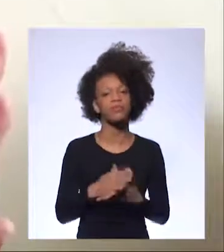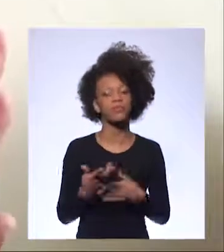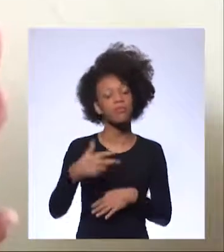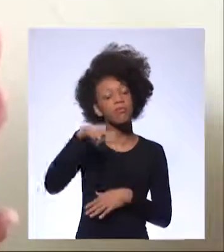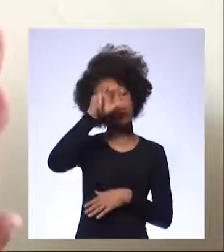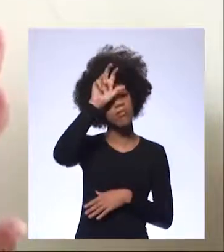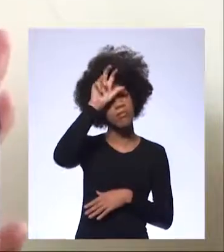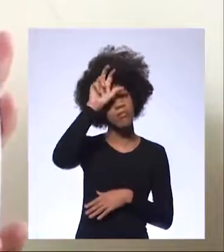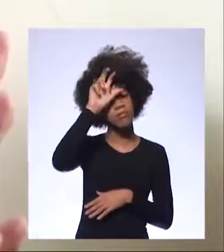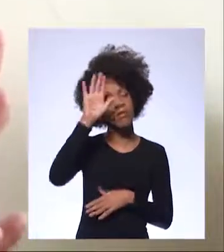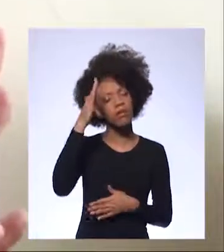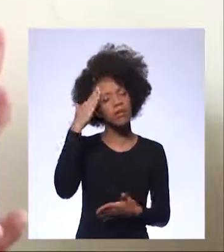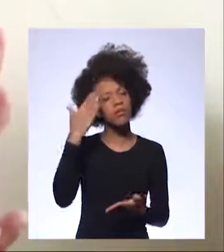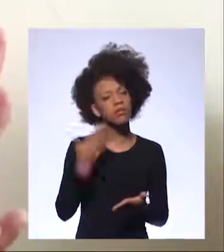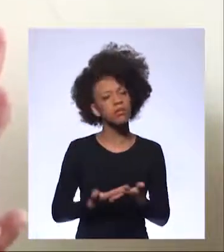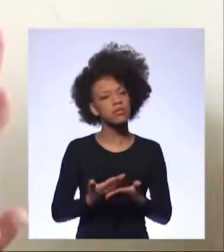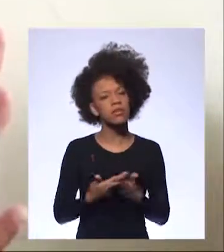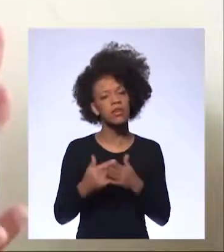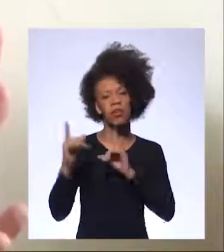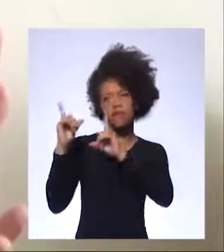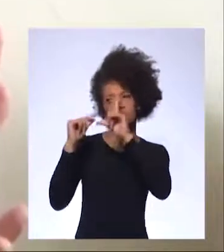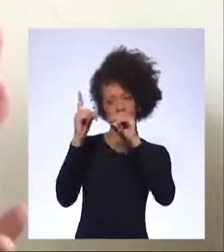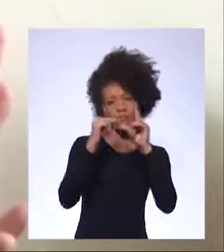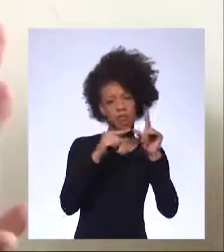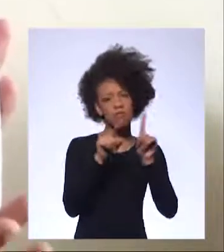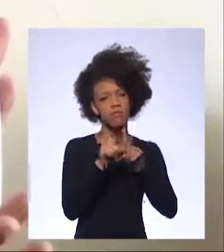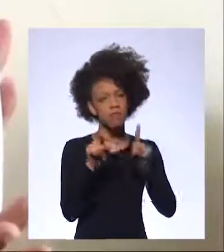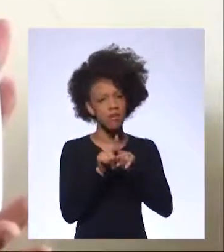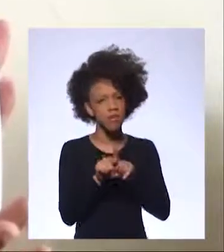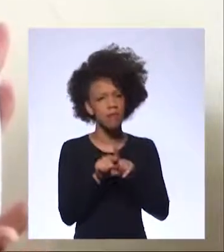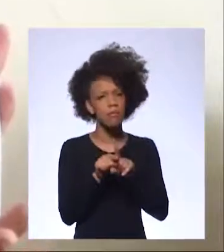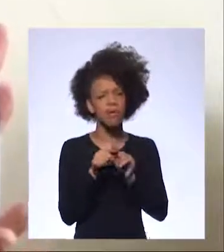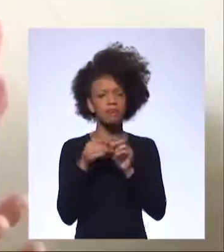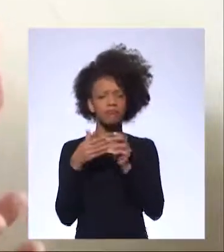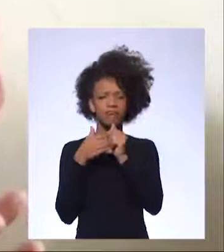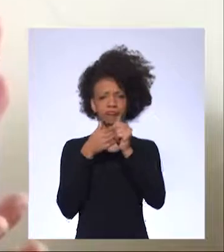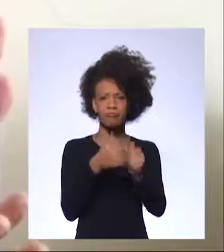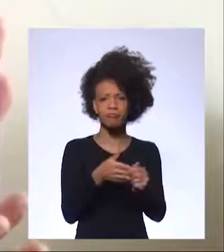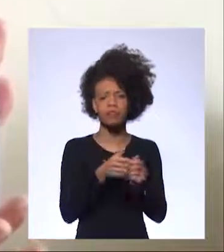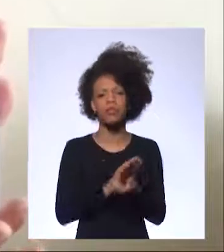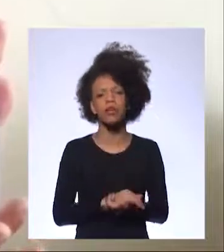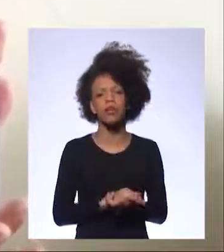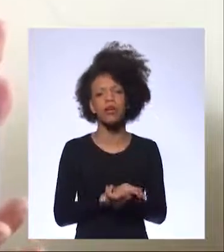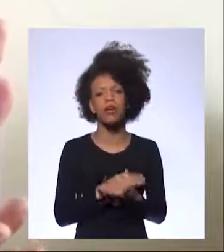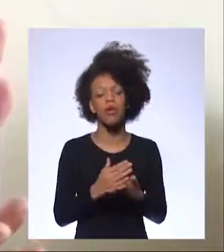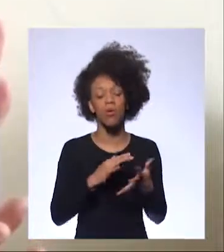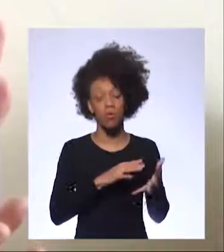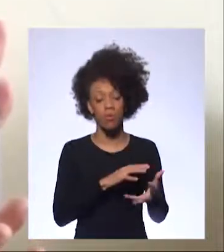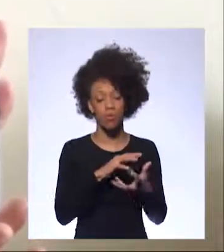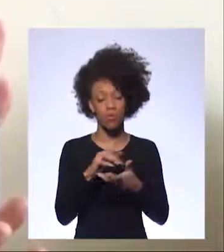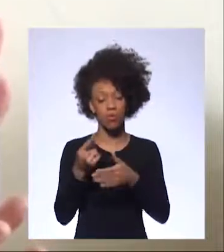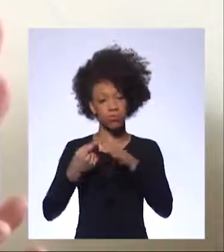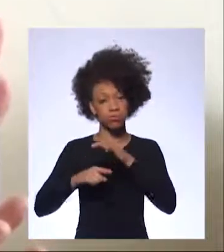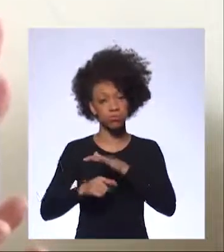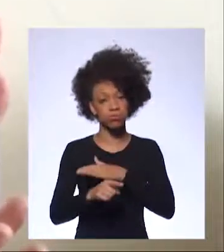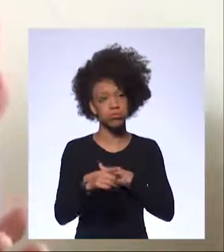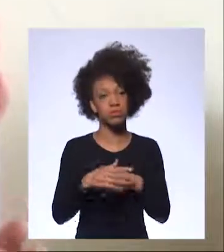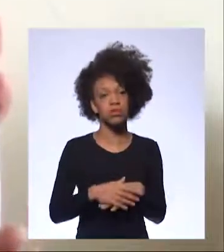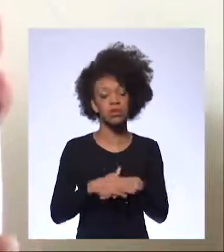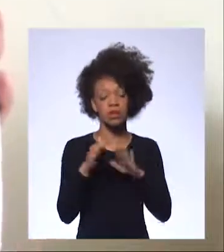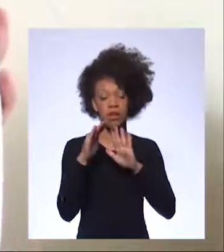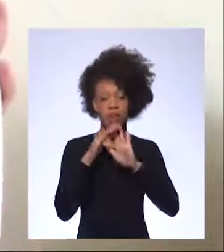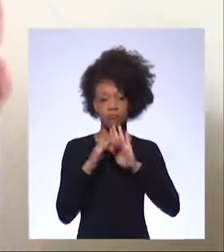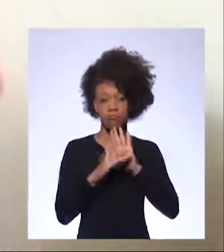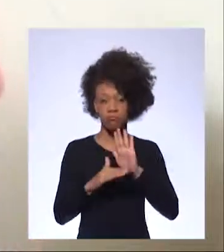egípcios acreditavam que as estrelas também habitavam o Duarte o submundo e que exerciam lá